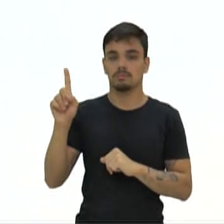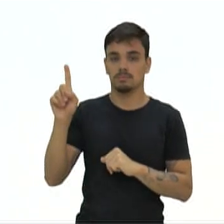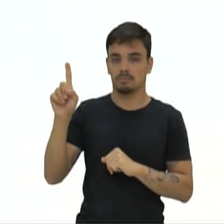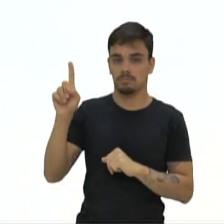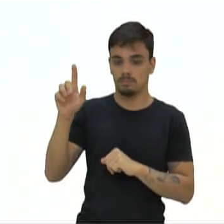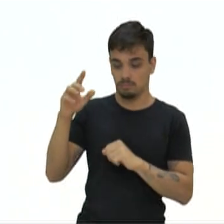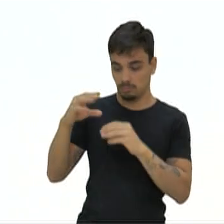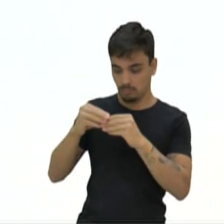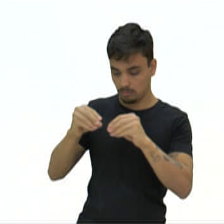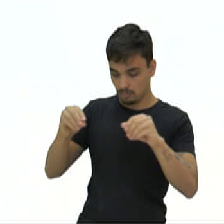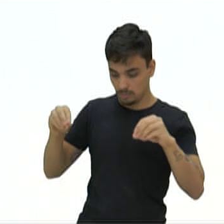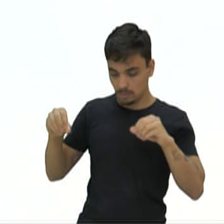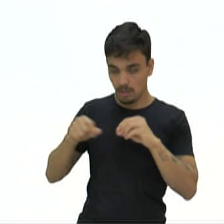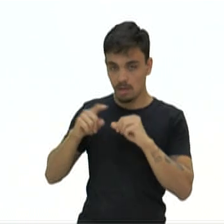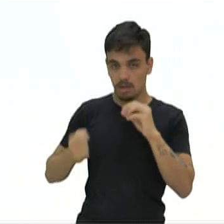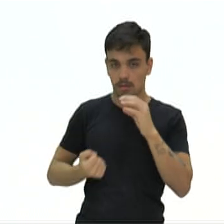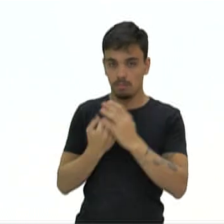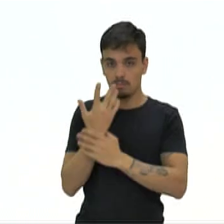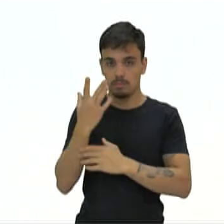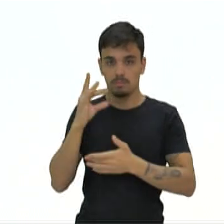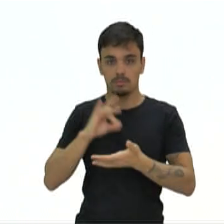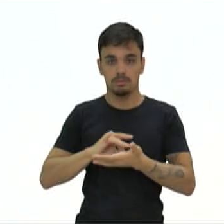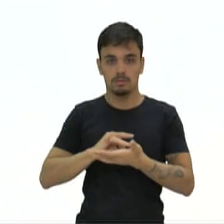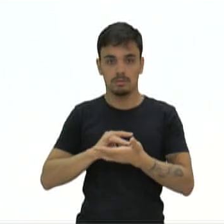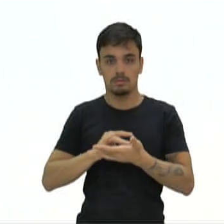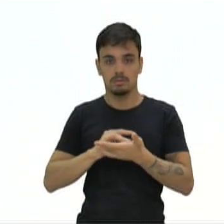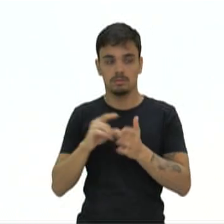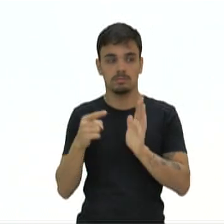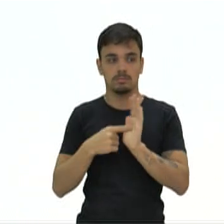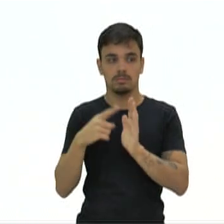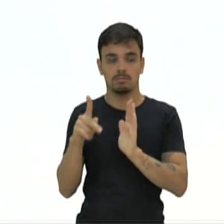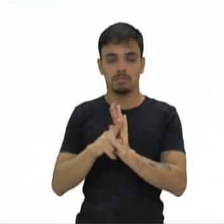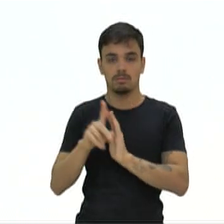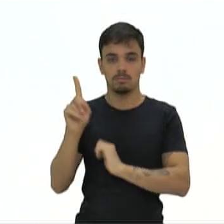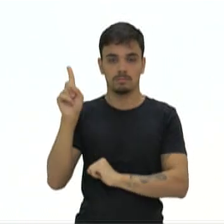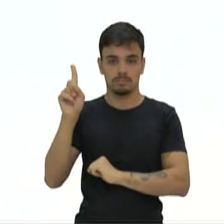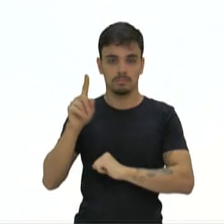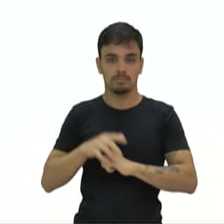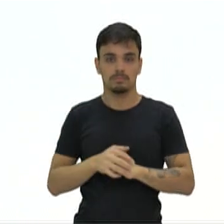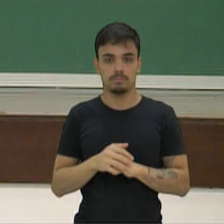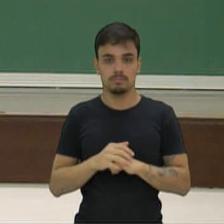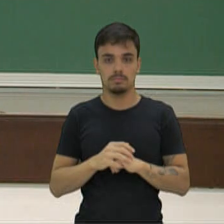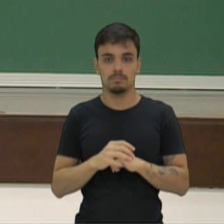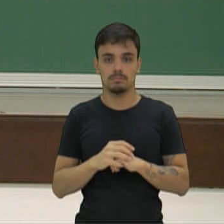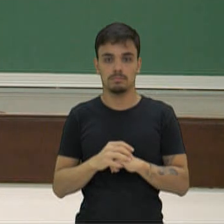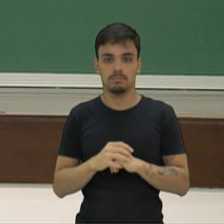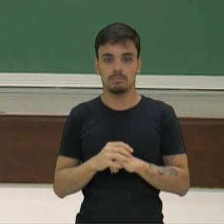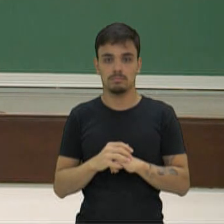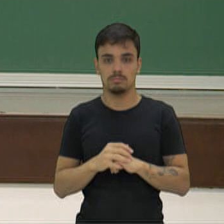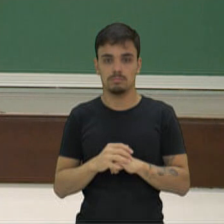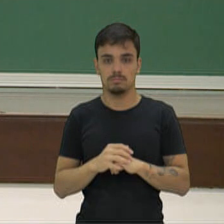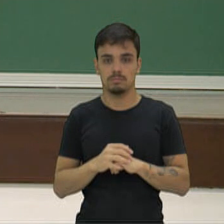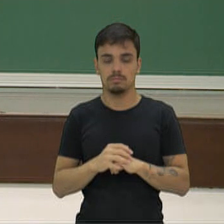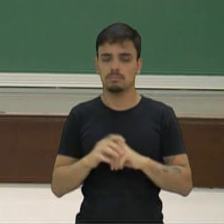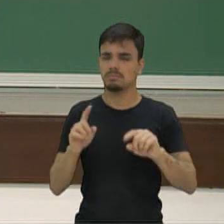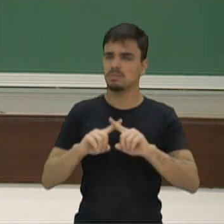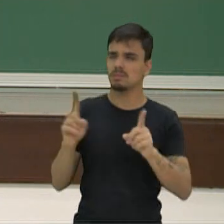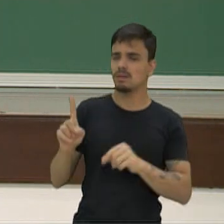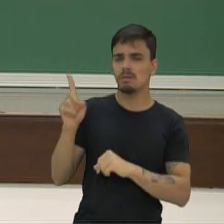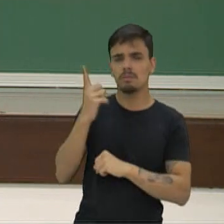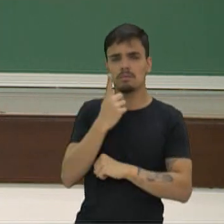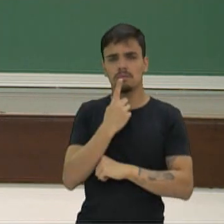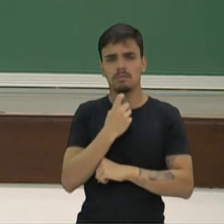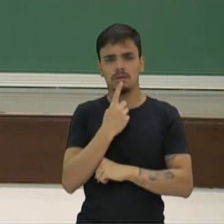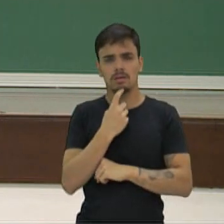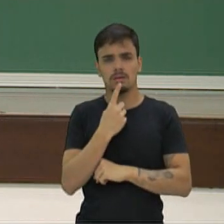ó, ela é originária disto aqui, ó. Isto aqui, pô, mas aquela terra vermelha